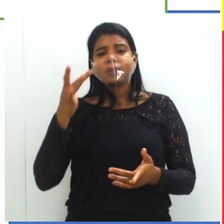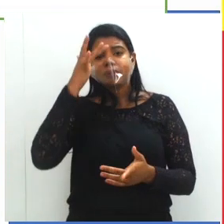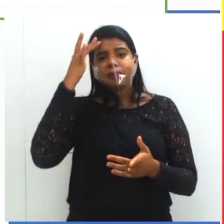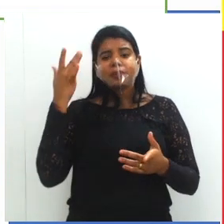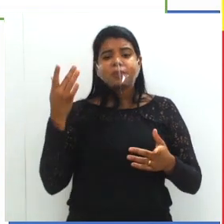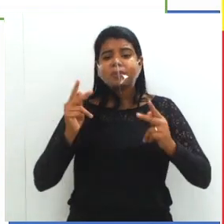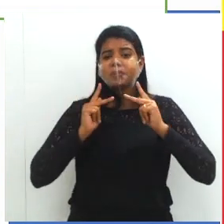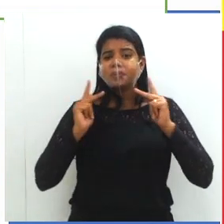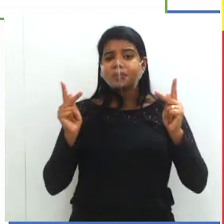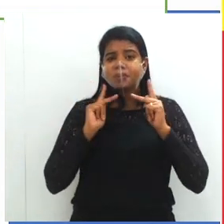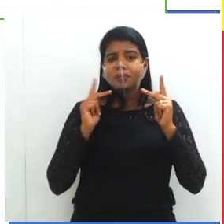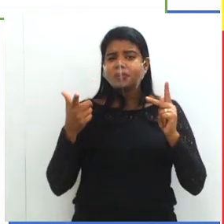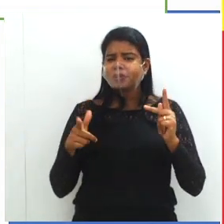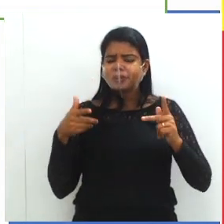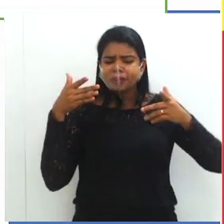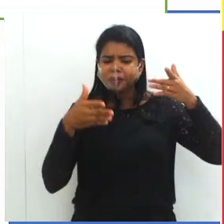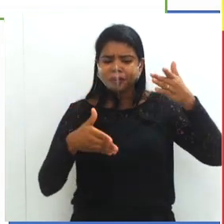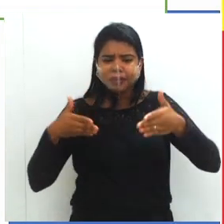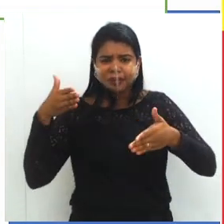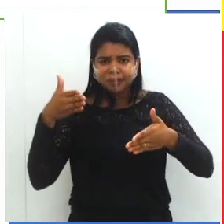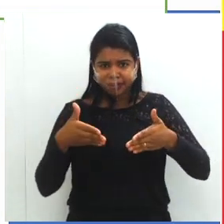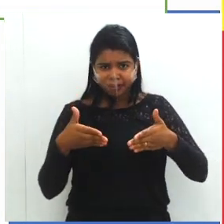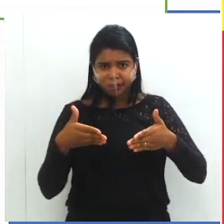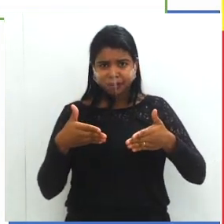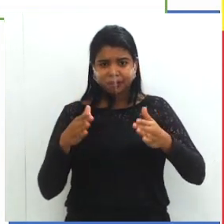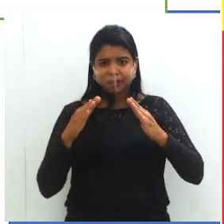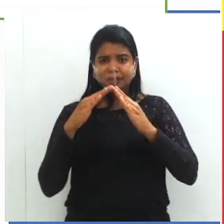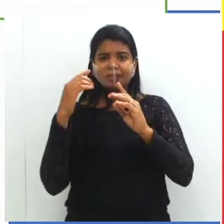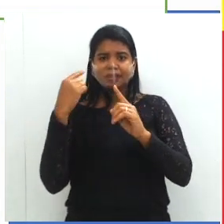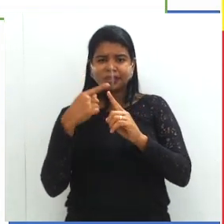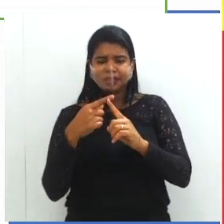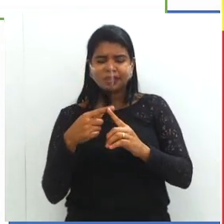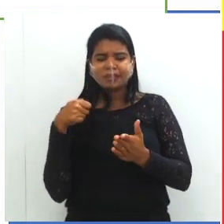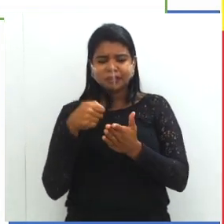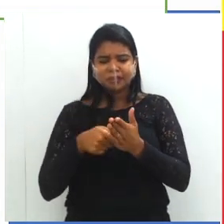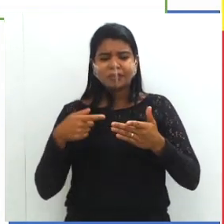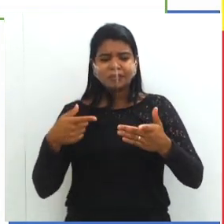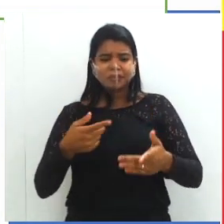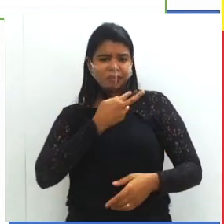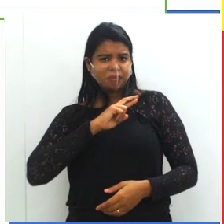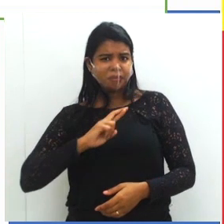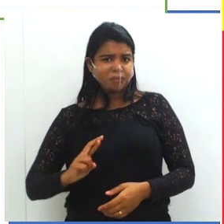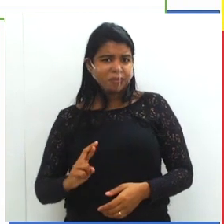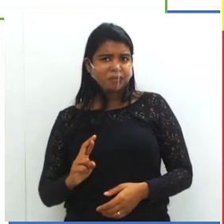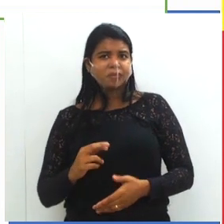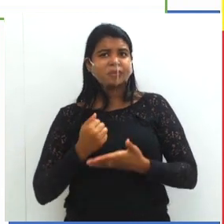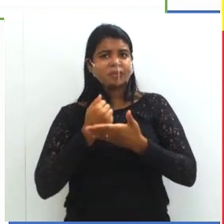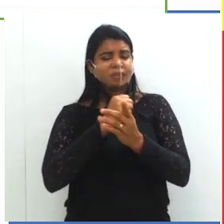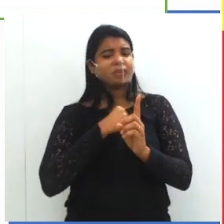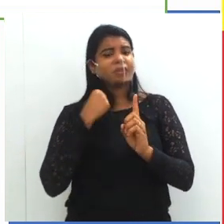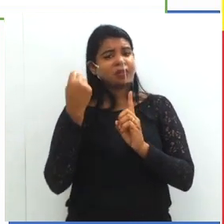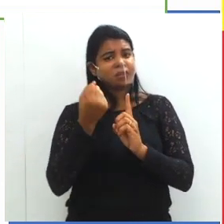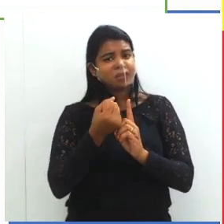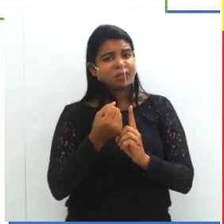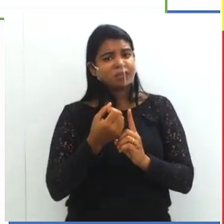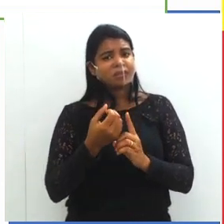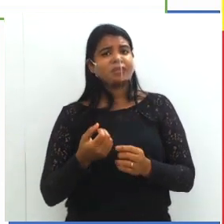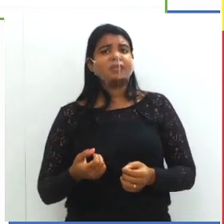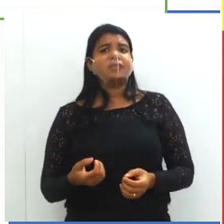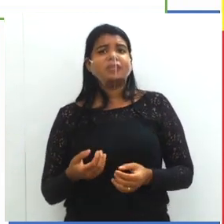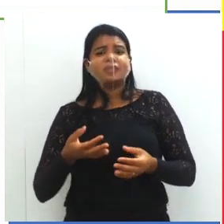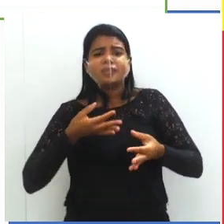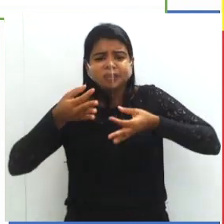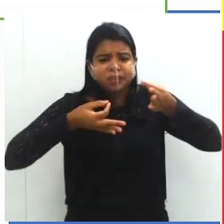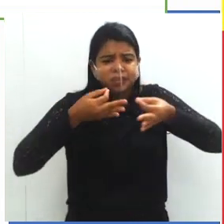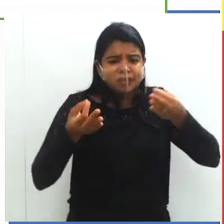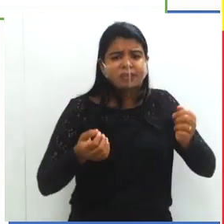que pregam uma não participação da igreja, da religião no âmbito social,